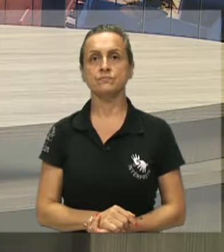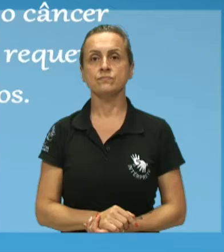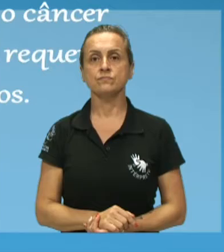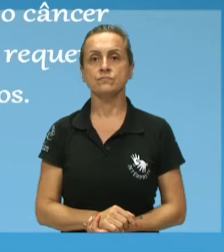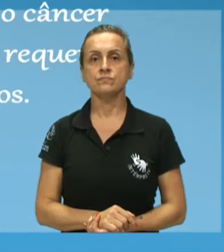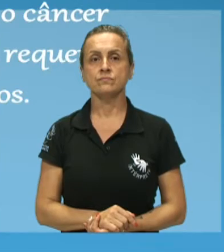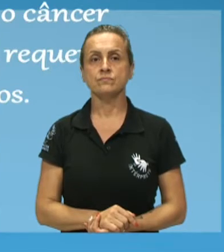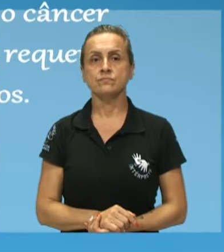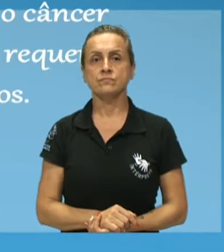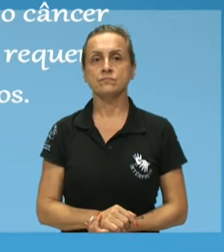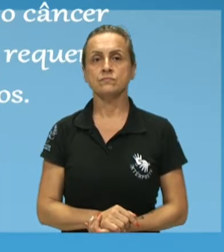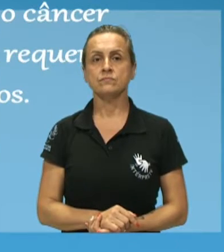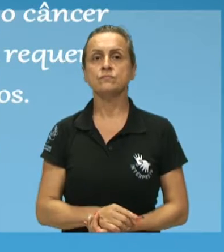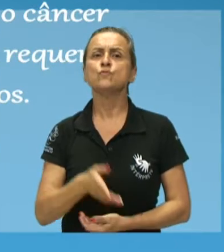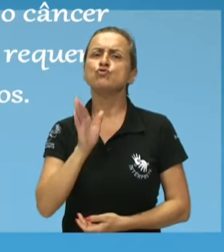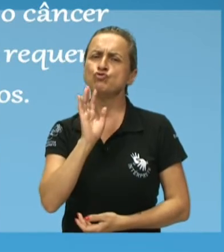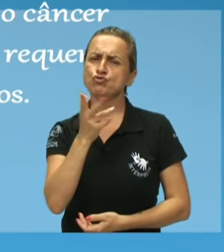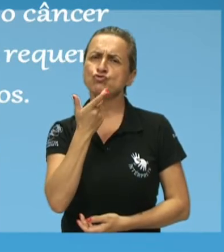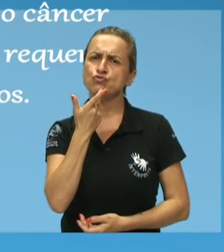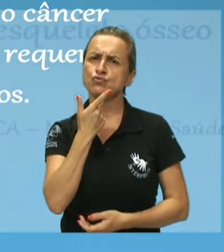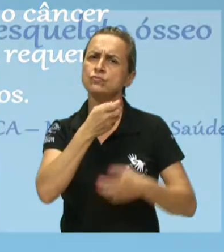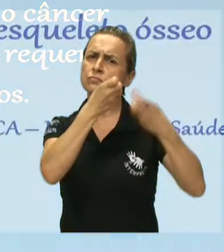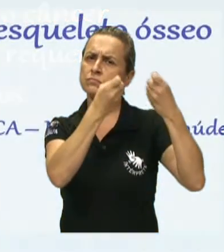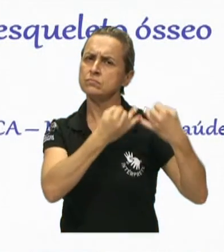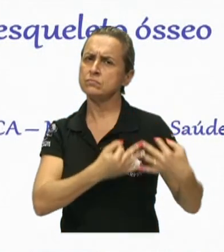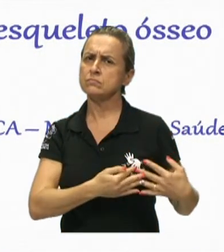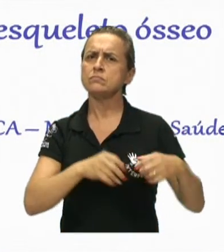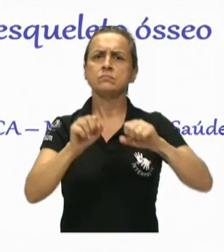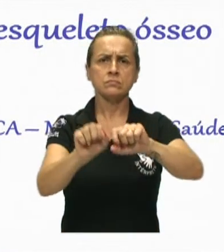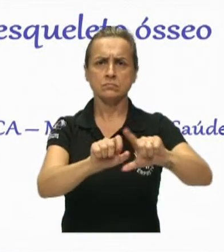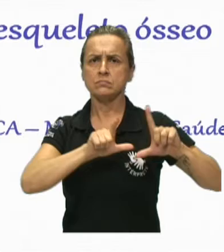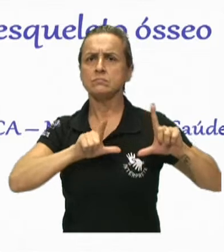Bom, esse aqui a gente já tinha discorrido. Próximo.